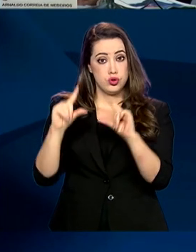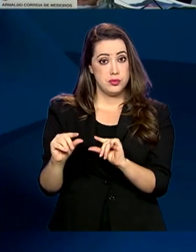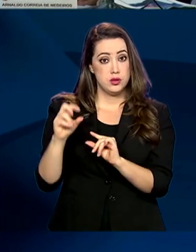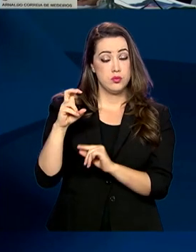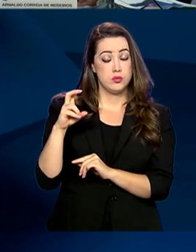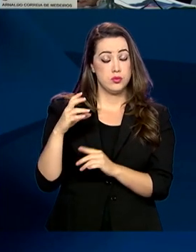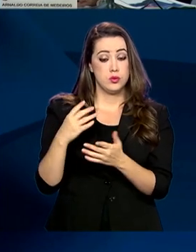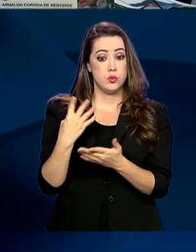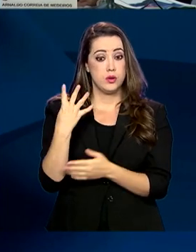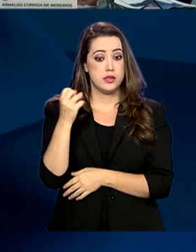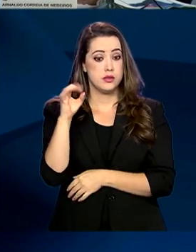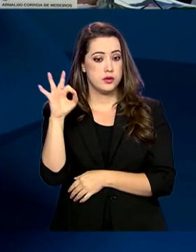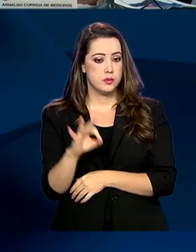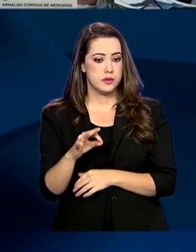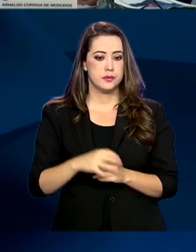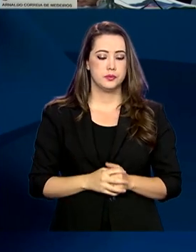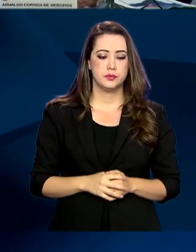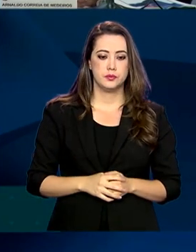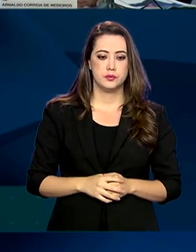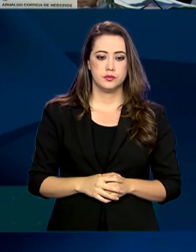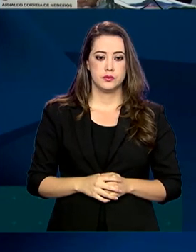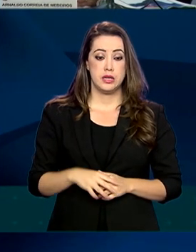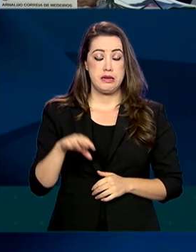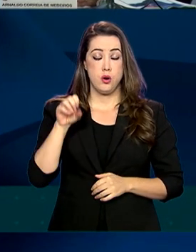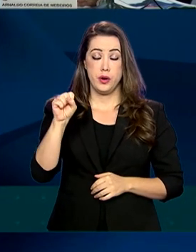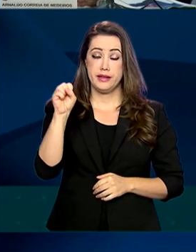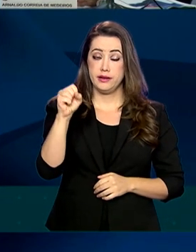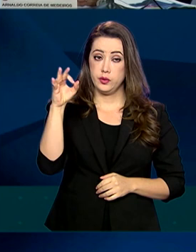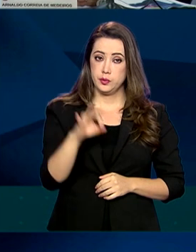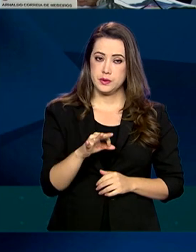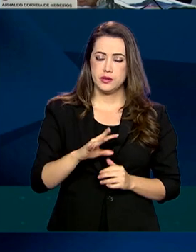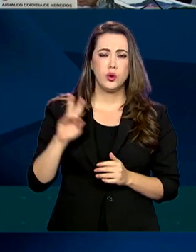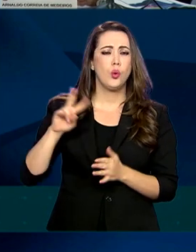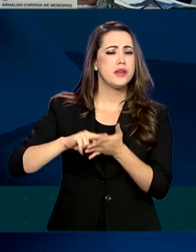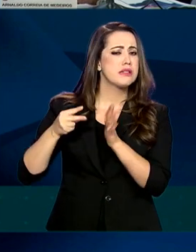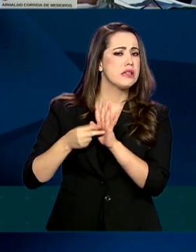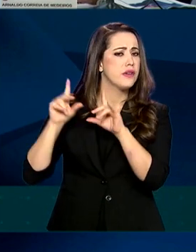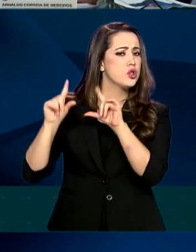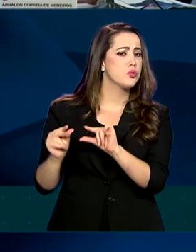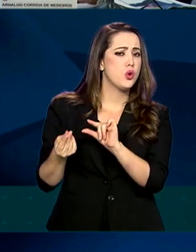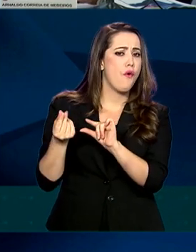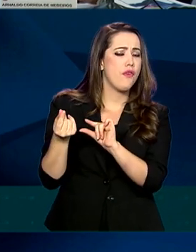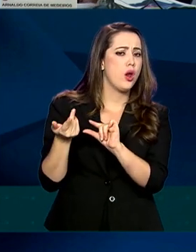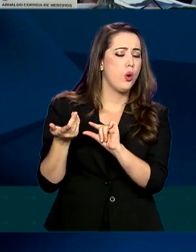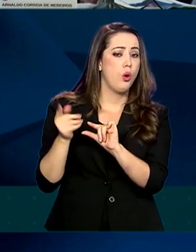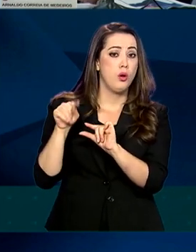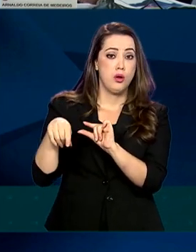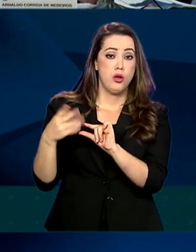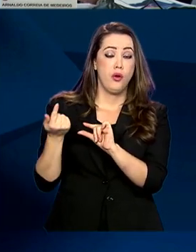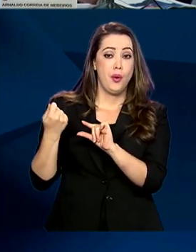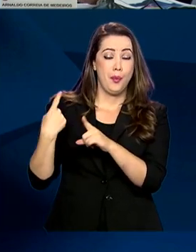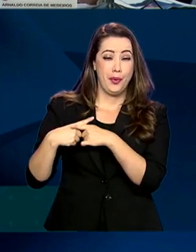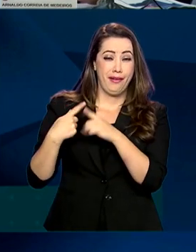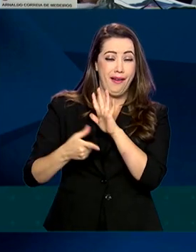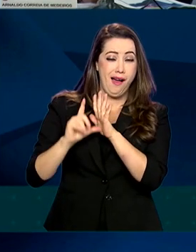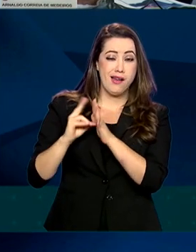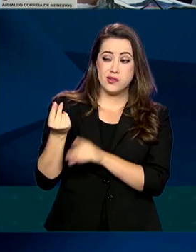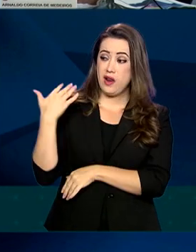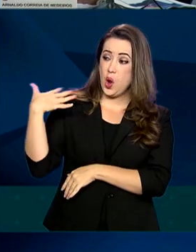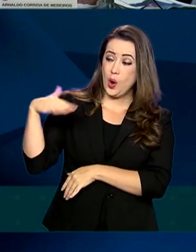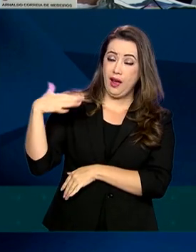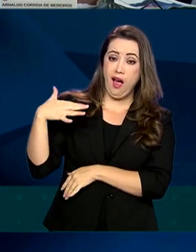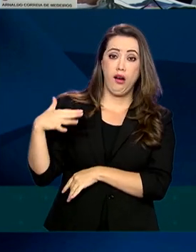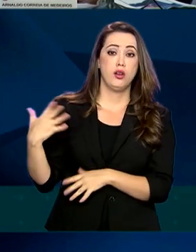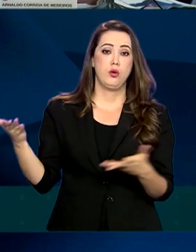Essa queda, ela representa de que mais pessoas poderão ter acesso ao tratamento, porque com o mesmo quantitativo, com o